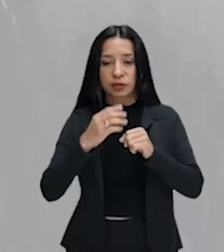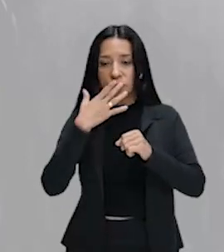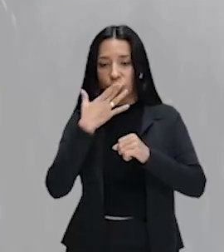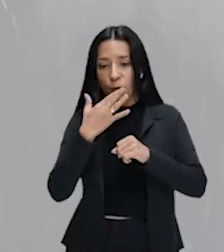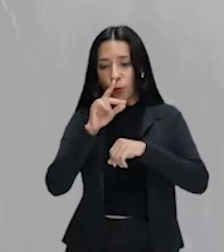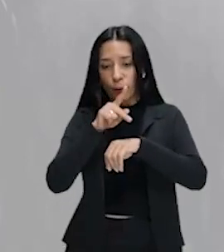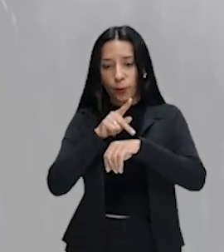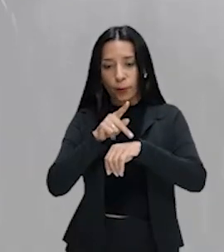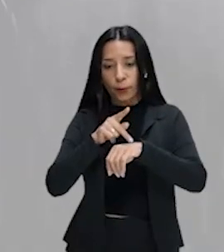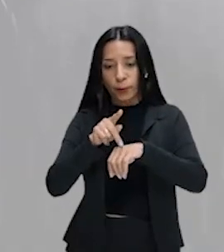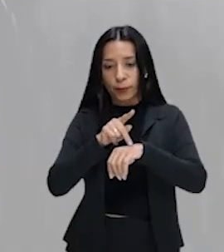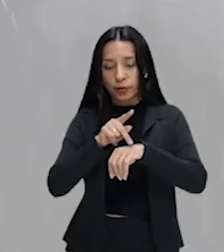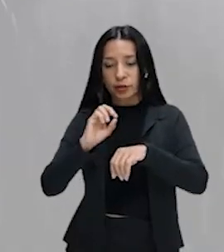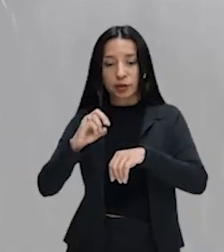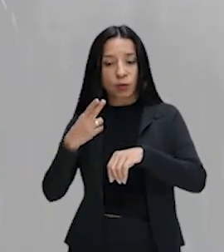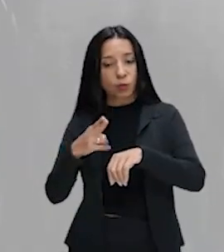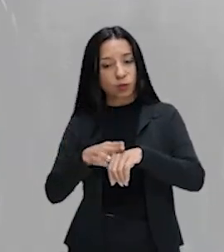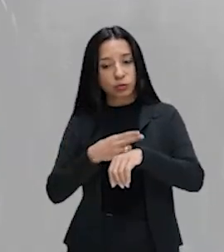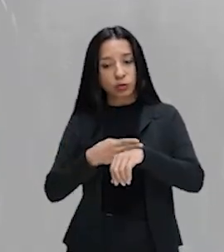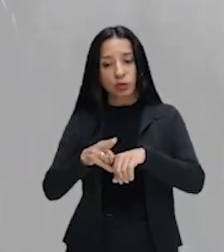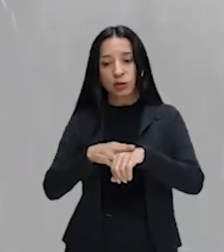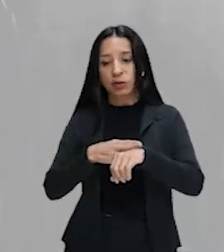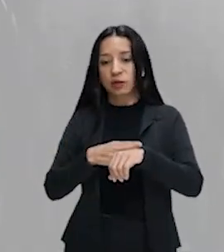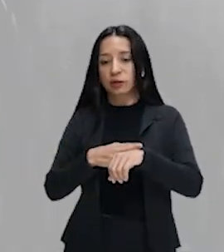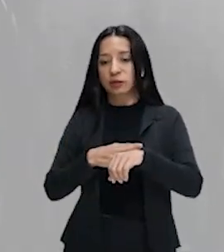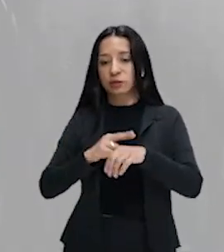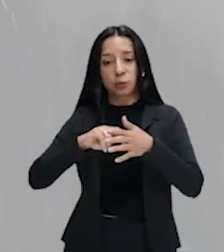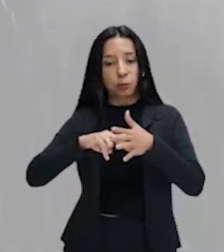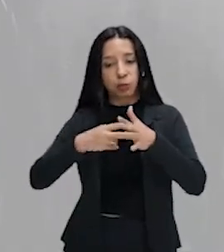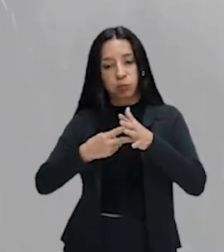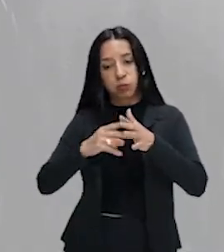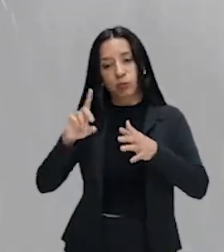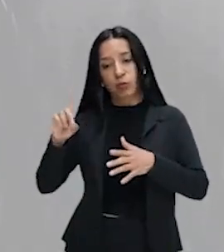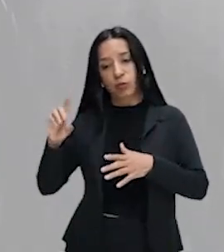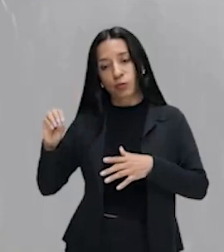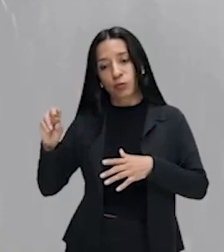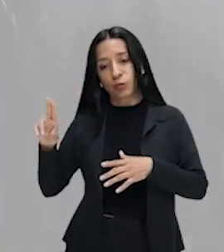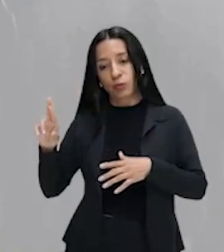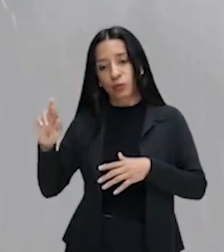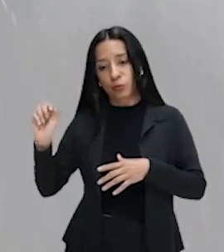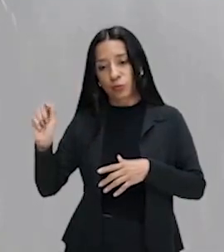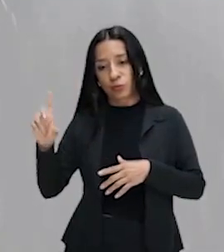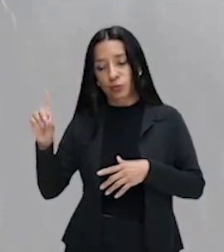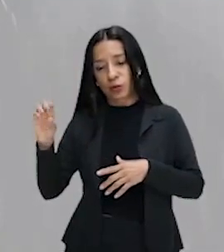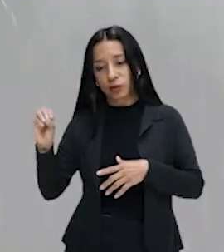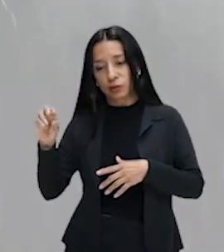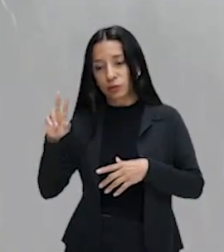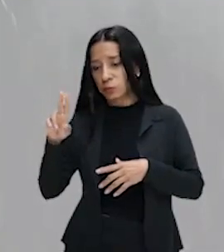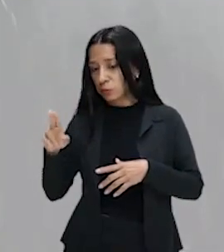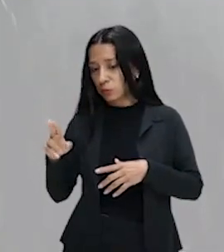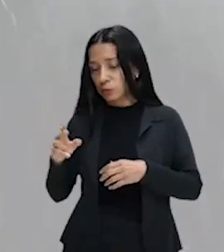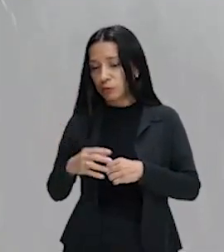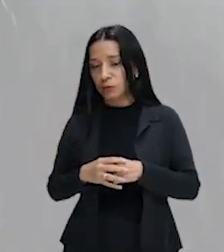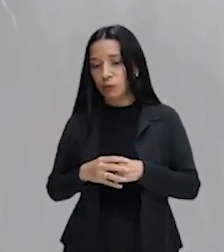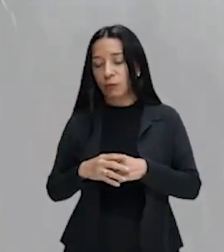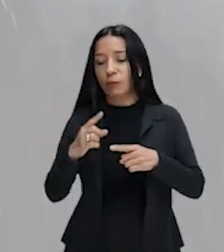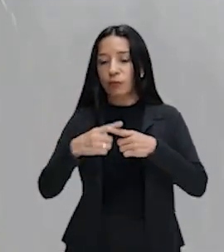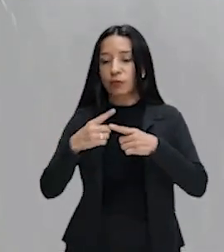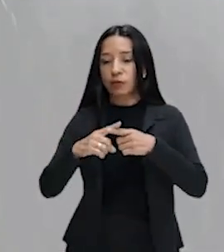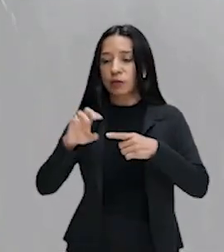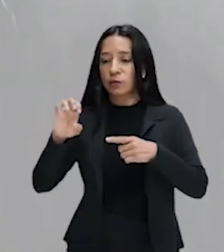pigmento preto ou pigmento chocolate. Ele vai ser dourado do mesmo jeito. Por quê? O Ezinho, Ezinho,